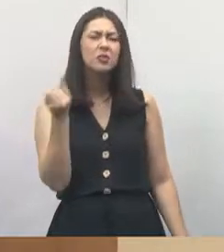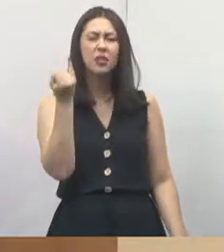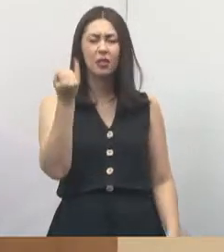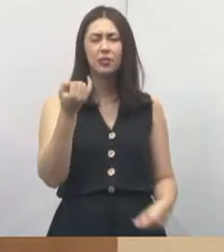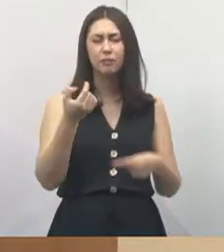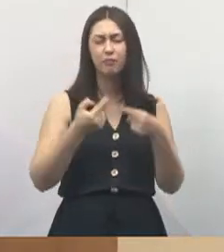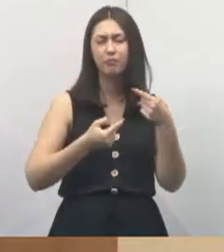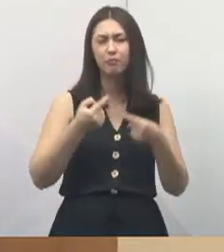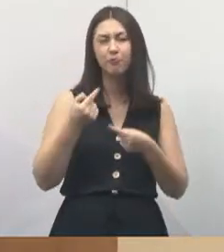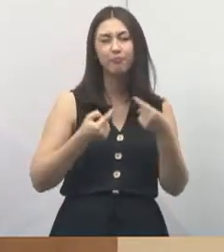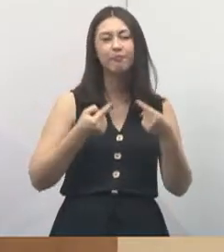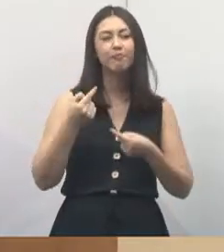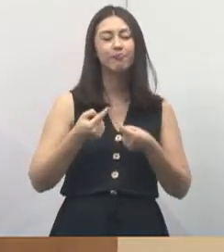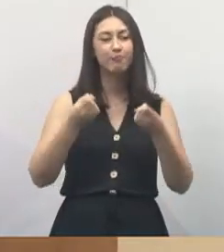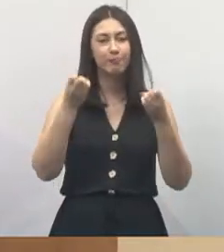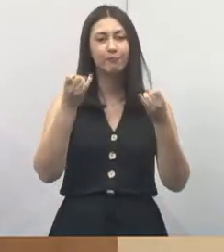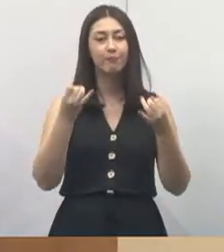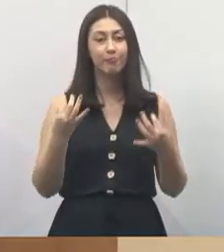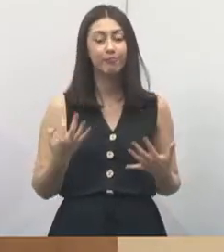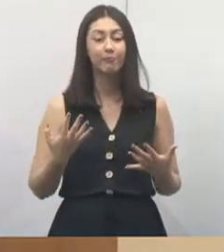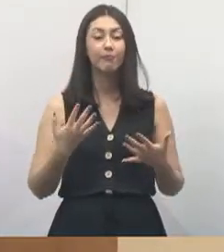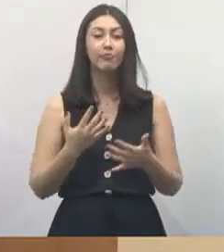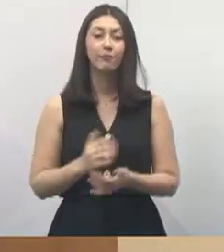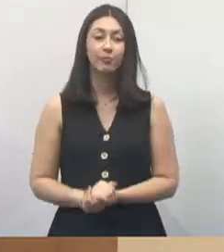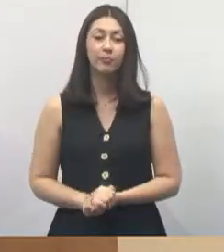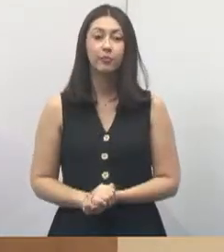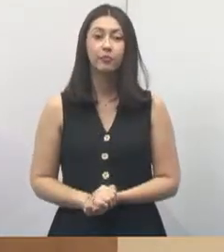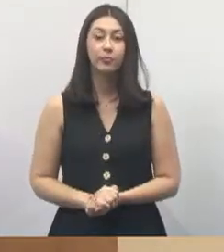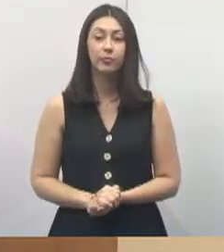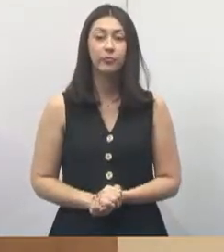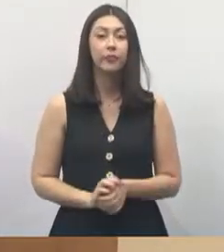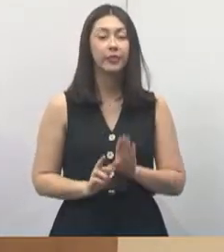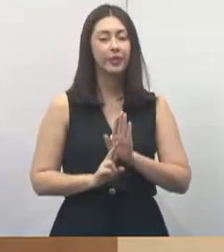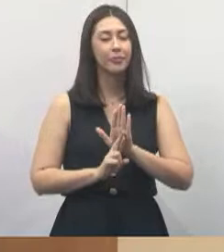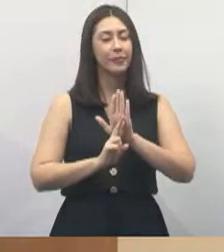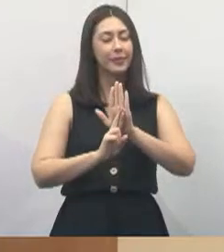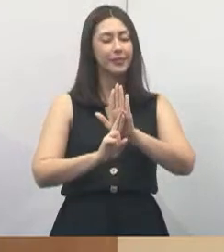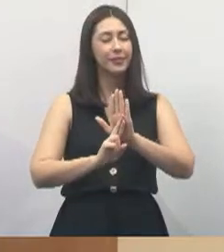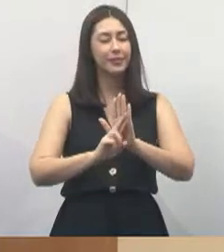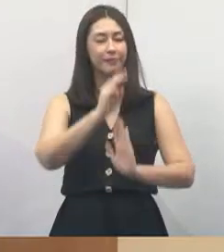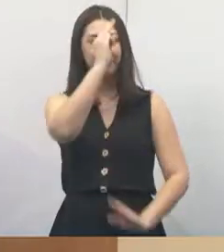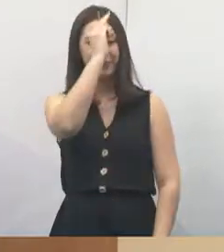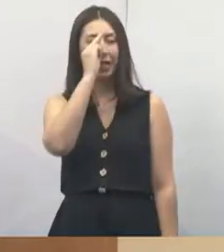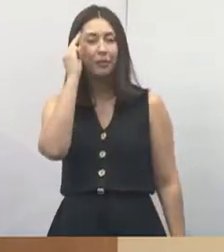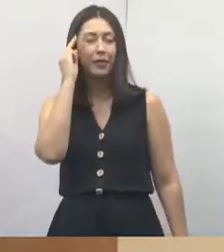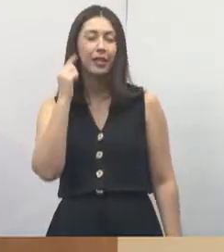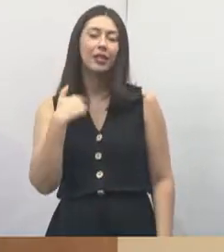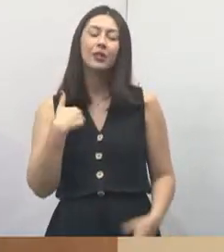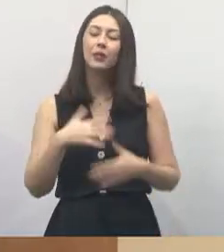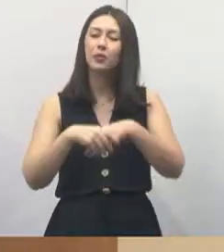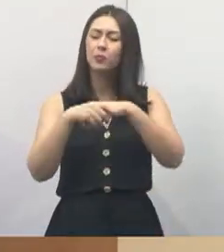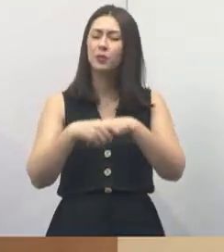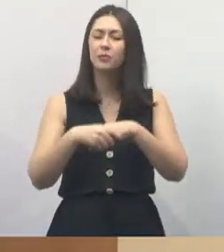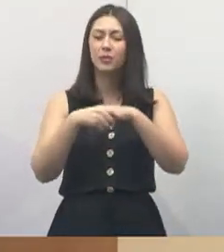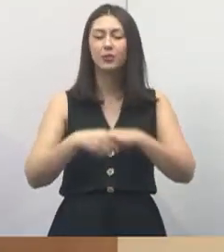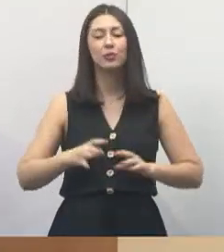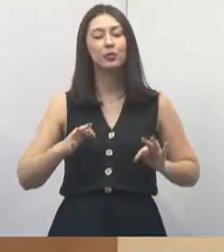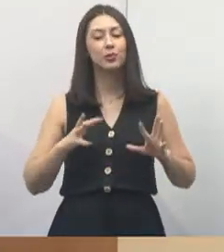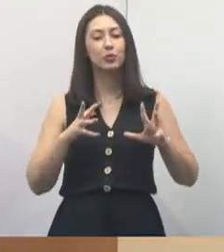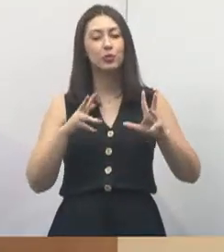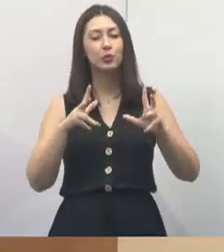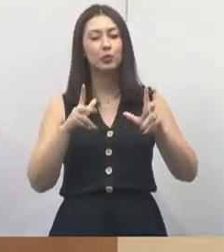e relevante na nossa sociedade. E na pessoa da vereadora Maria Amélia, eu saúdo todos os vereadores